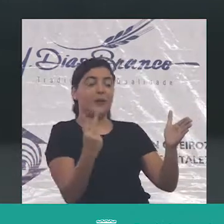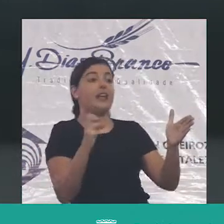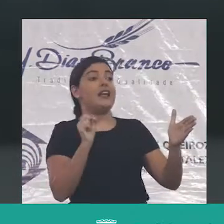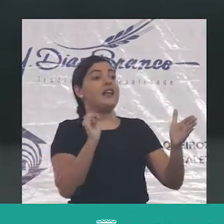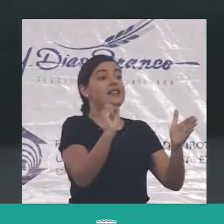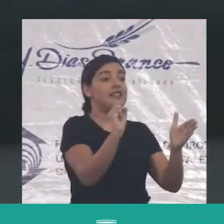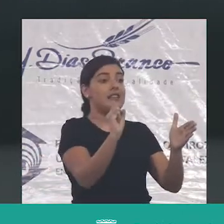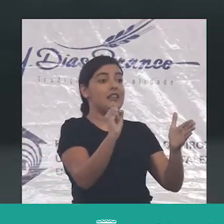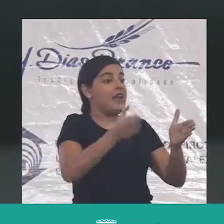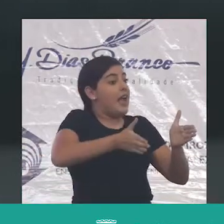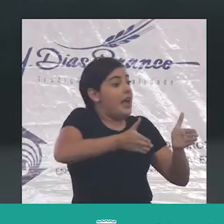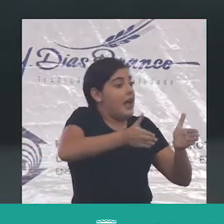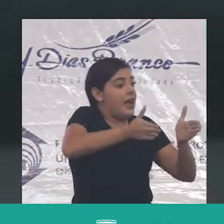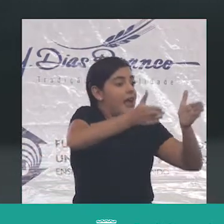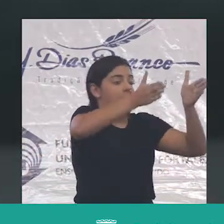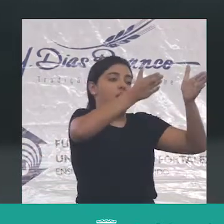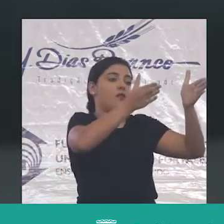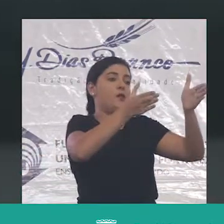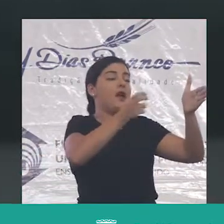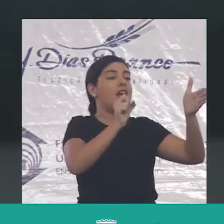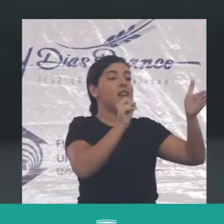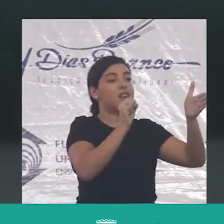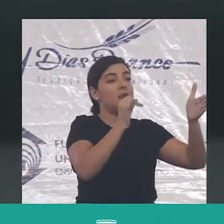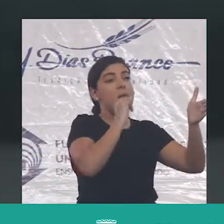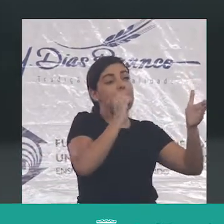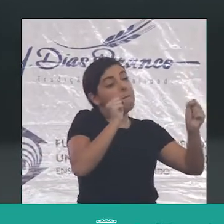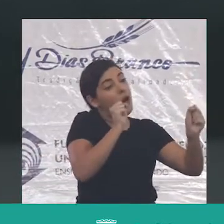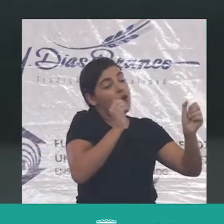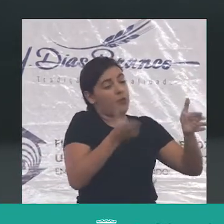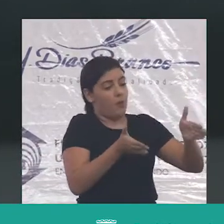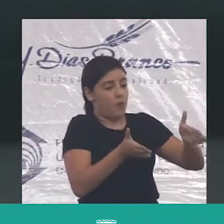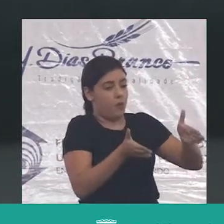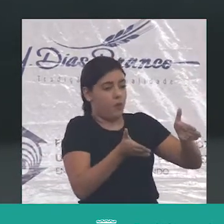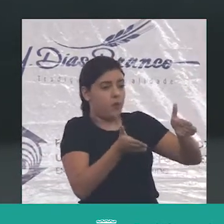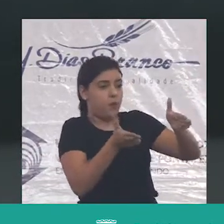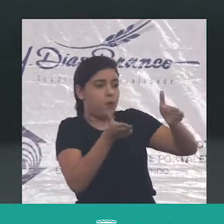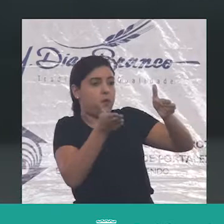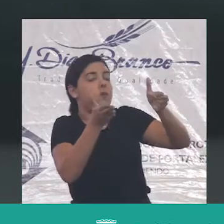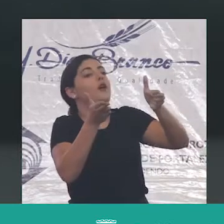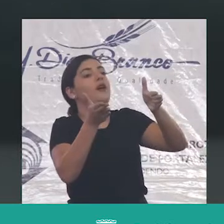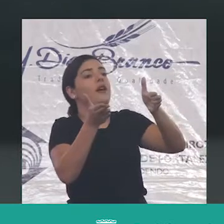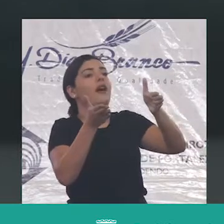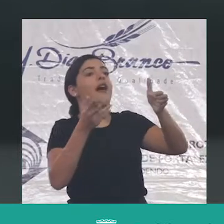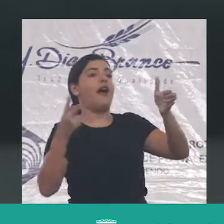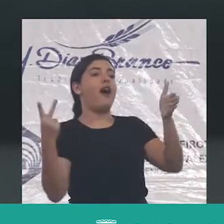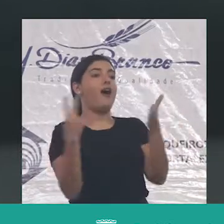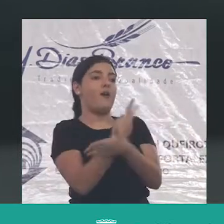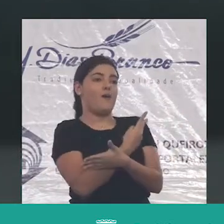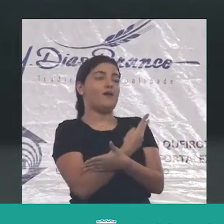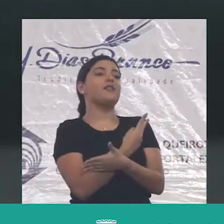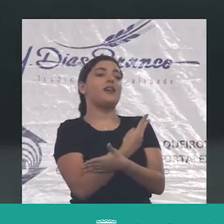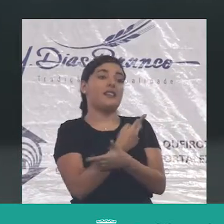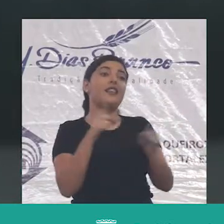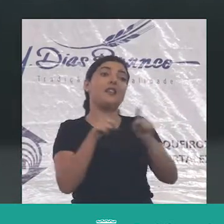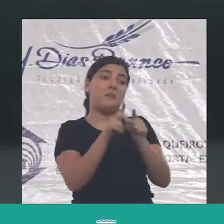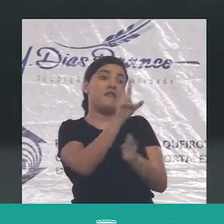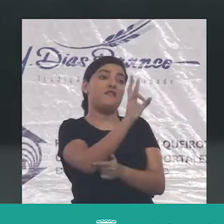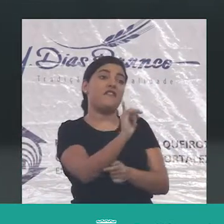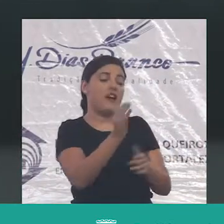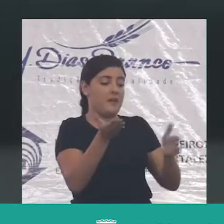é um prisma reto. Se o prisma inclina, a secção que é perpendicular a ela também